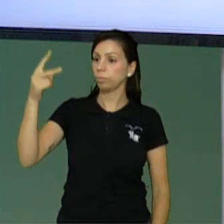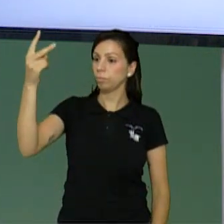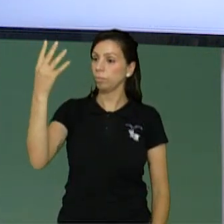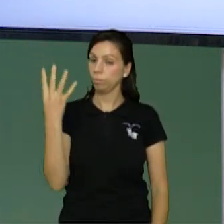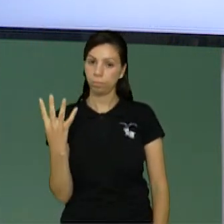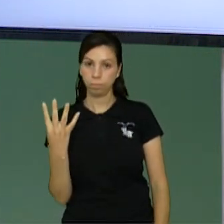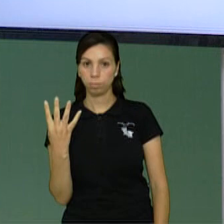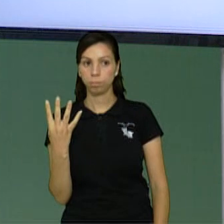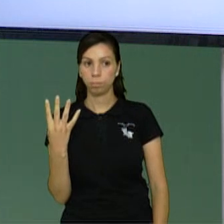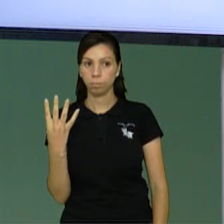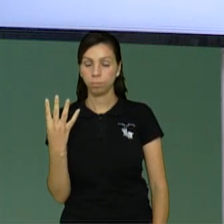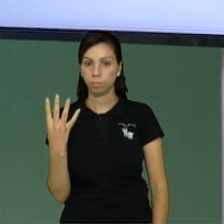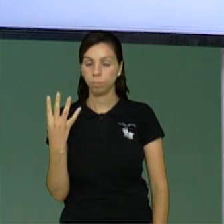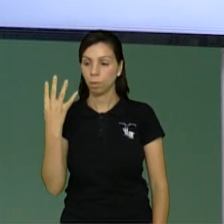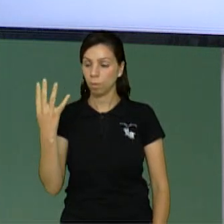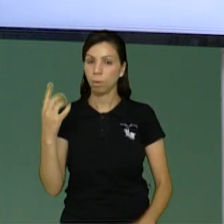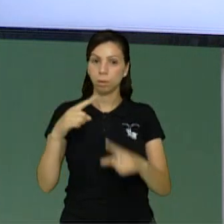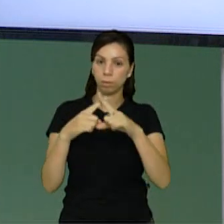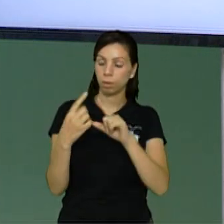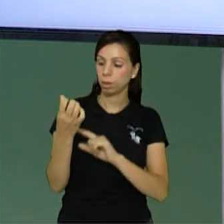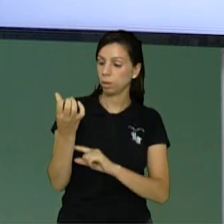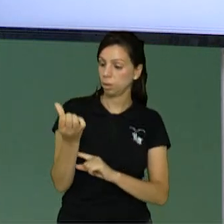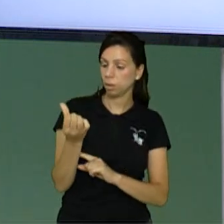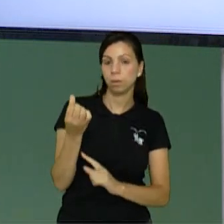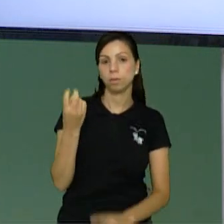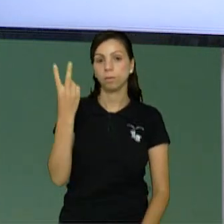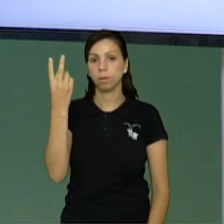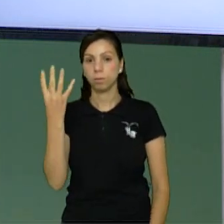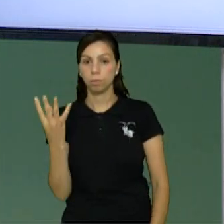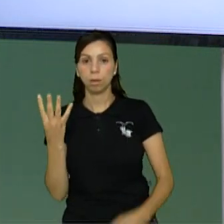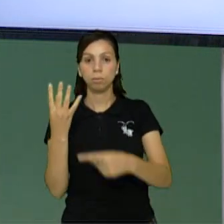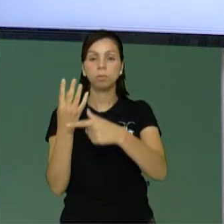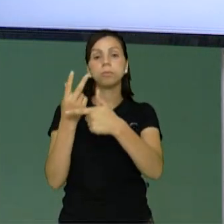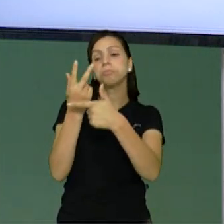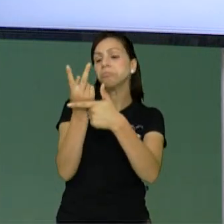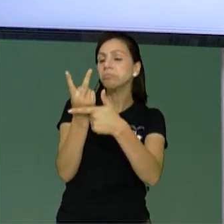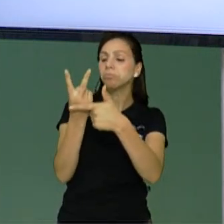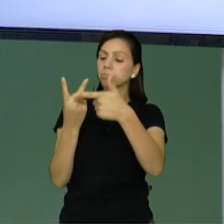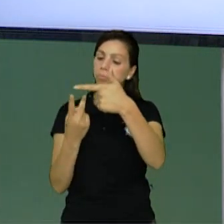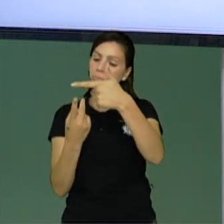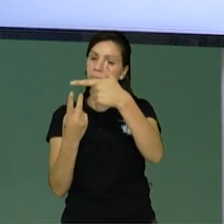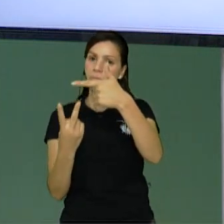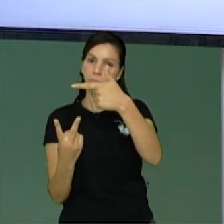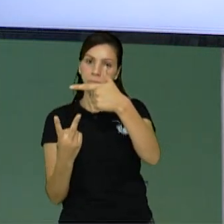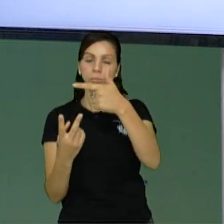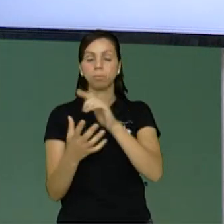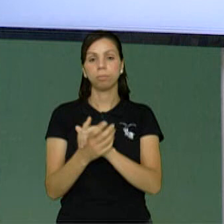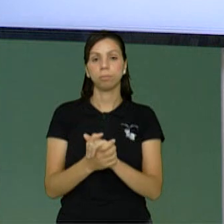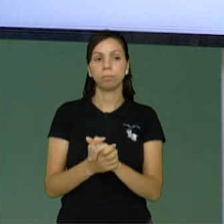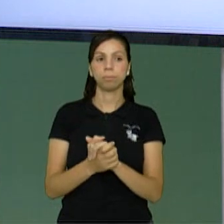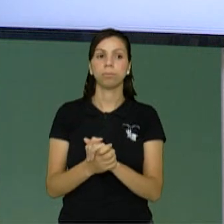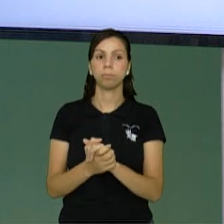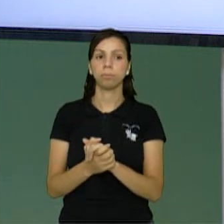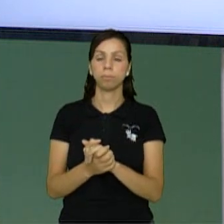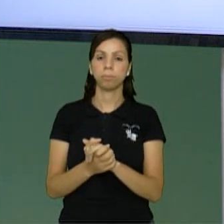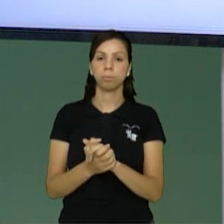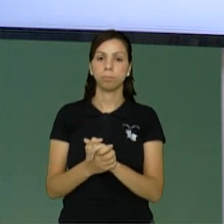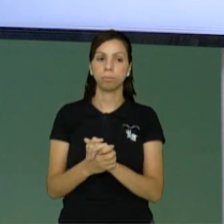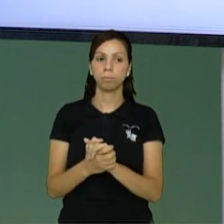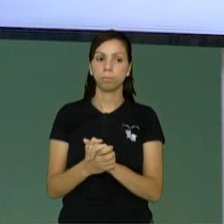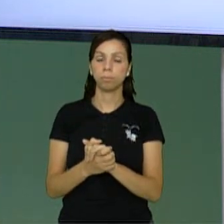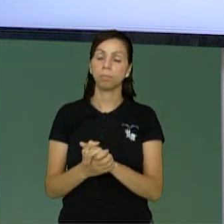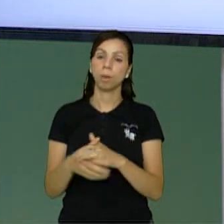4. 4 vezes 6, 24, dividido por 2, dá 12. Então, a energia cinética final vai